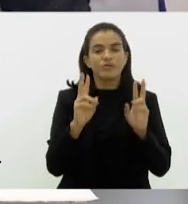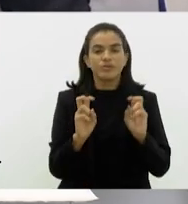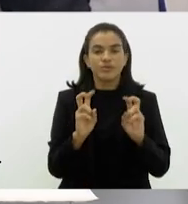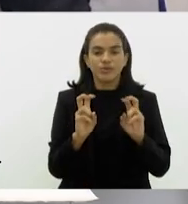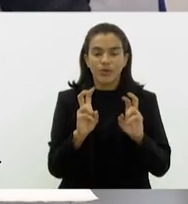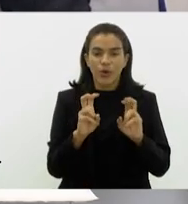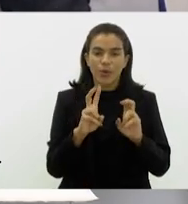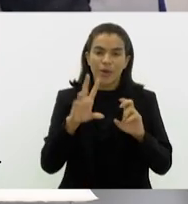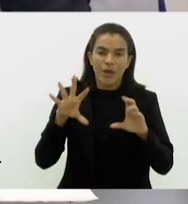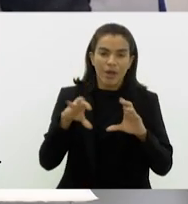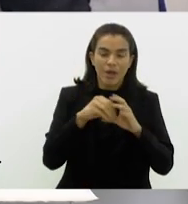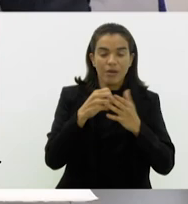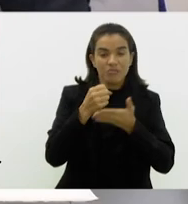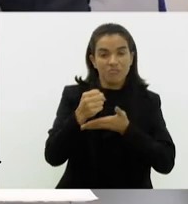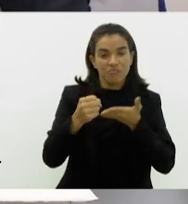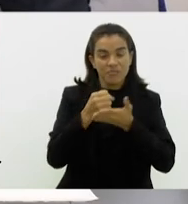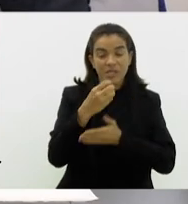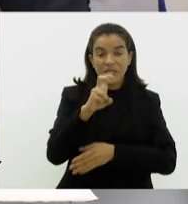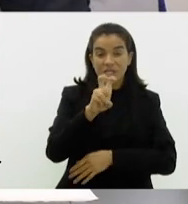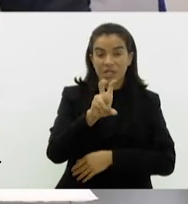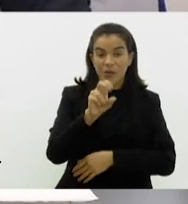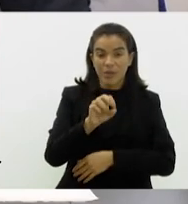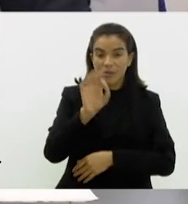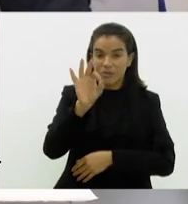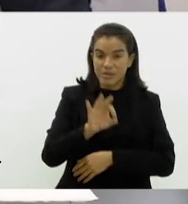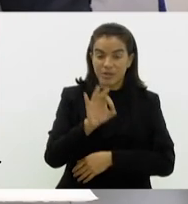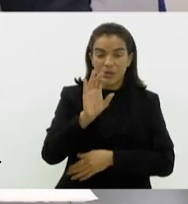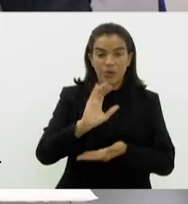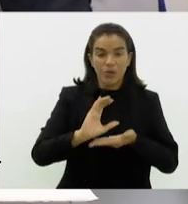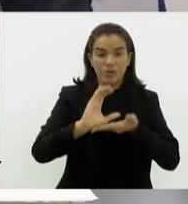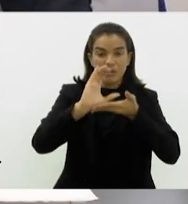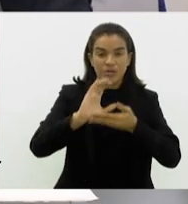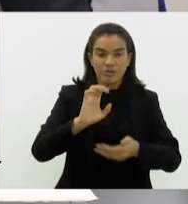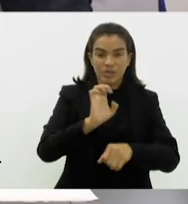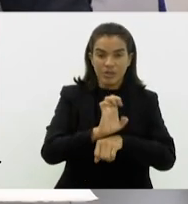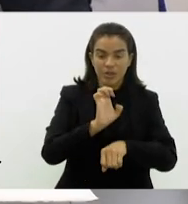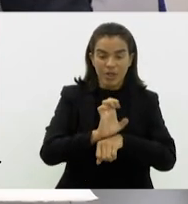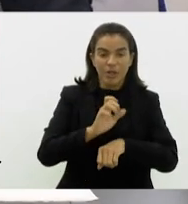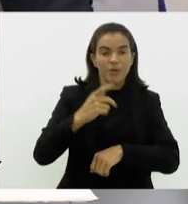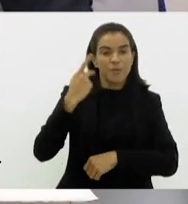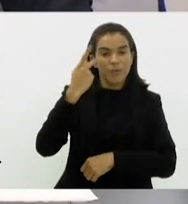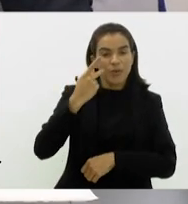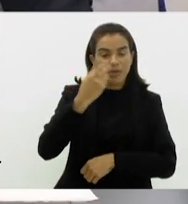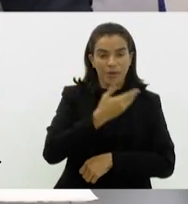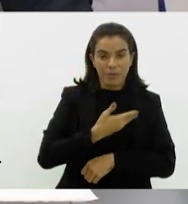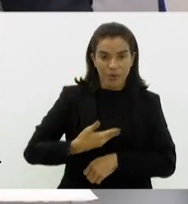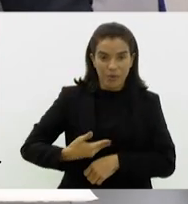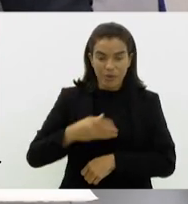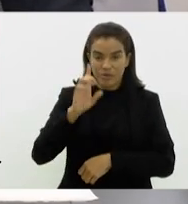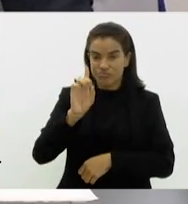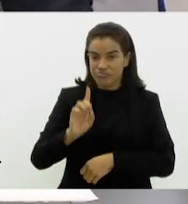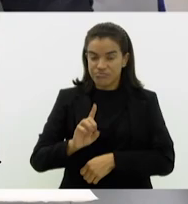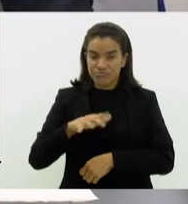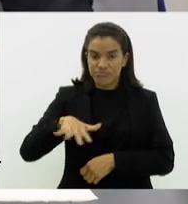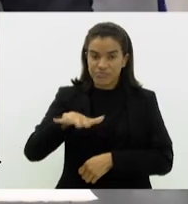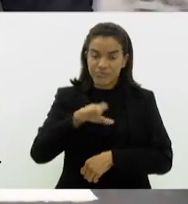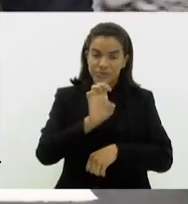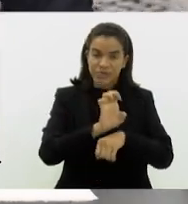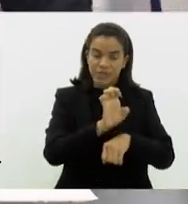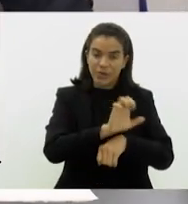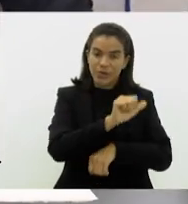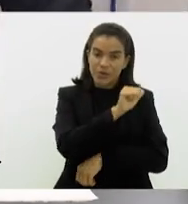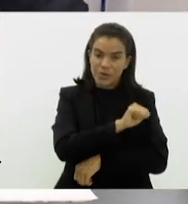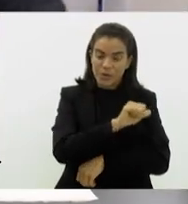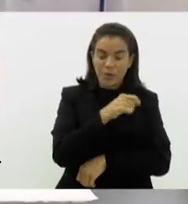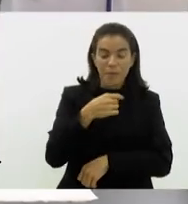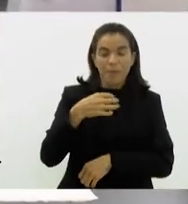a composição mínima de 50% de mulheres nos conselhos estaduais de políticas públicas e direitos no âmbito do Estado do Rio de Janeiro.